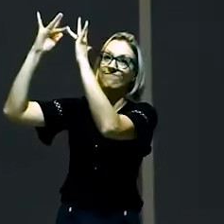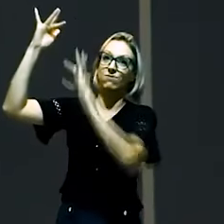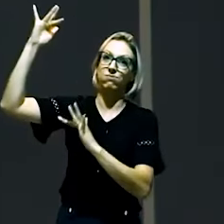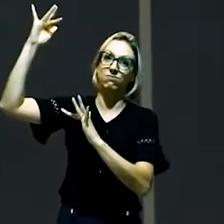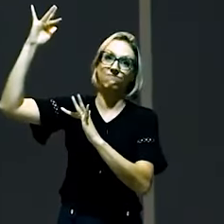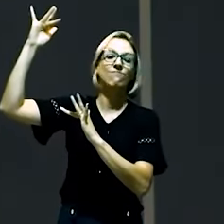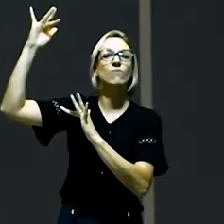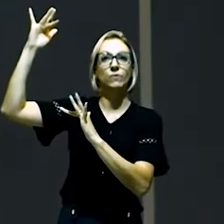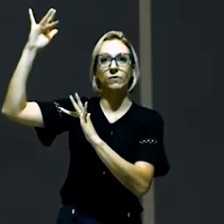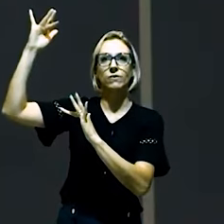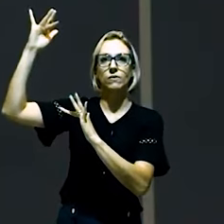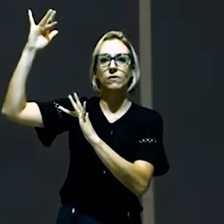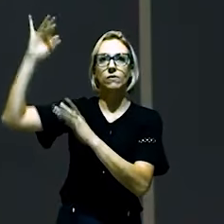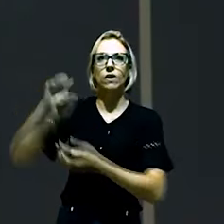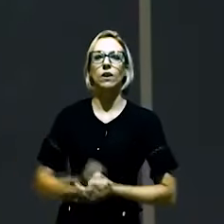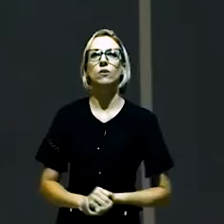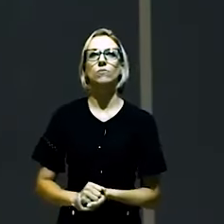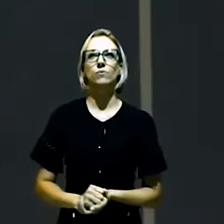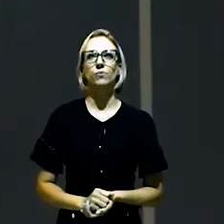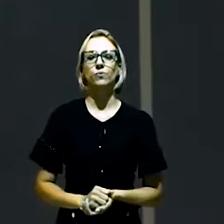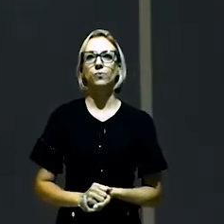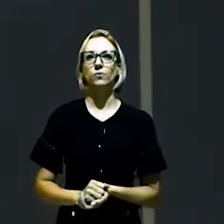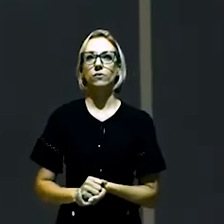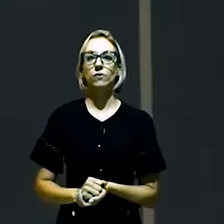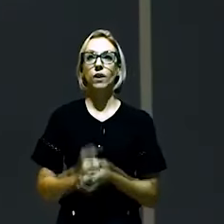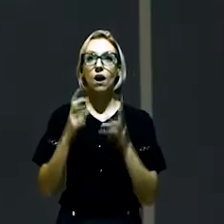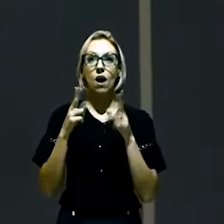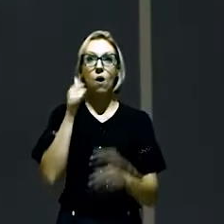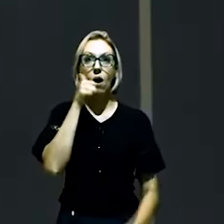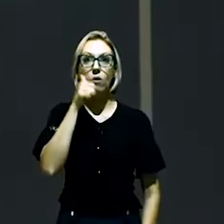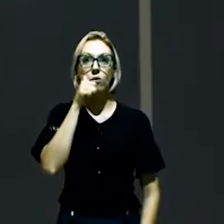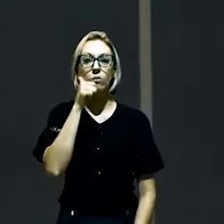ao ponto do exagero ser também com as mulheres.